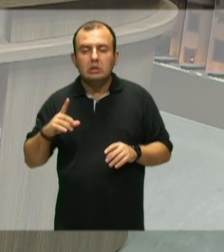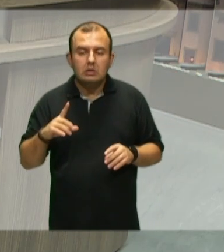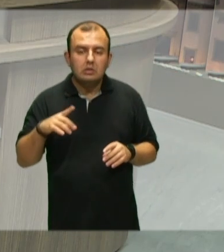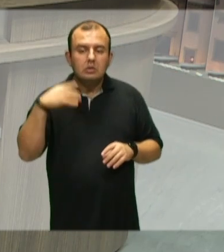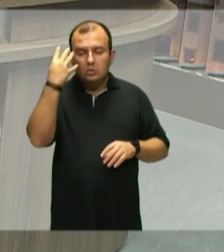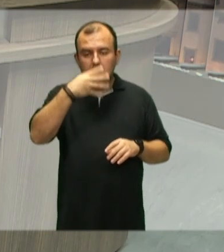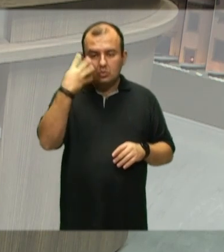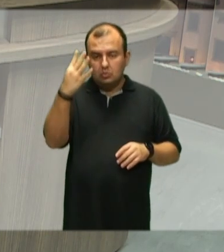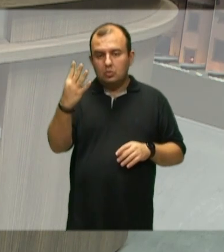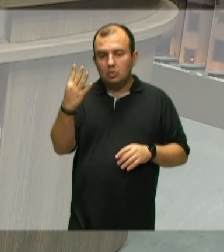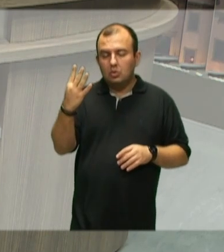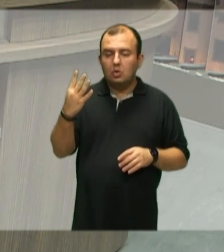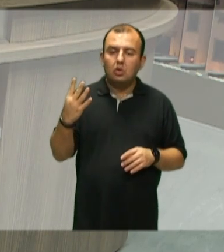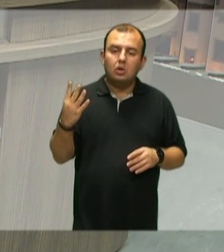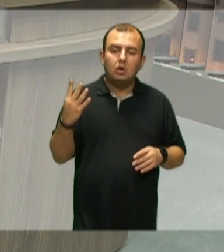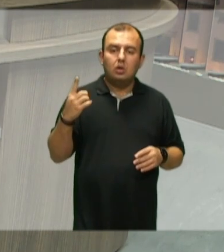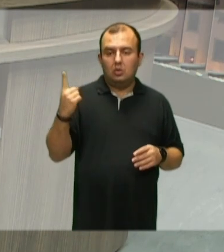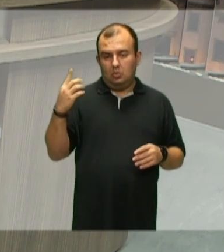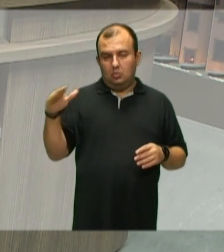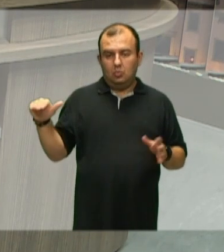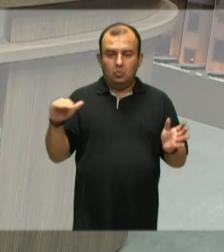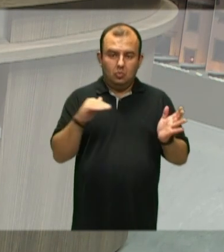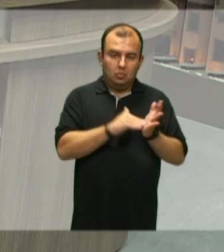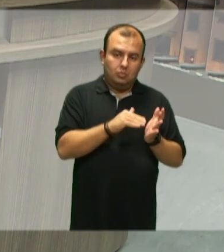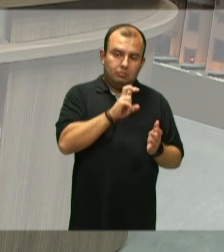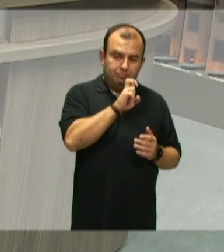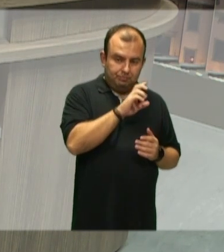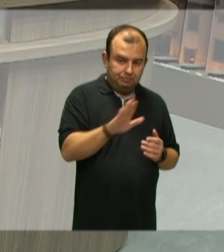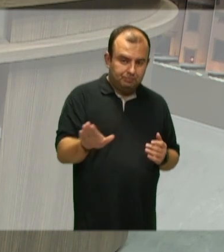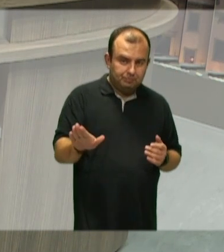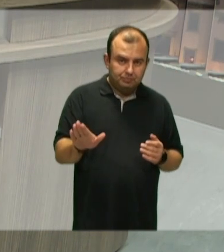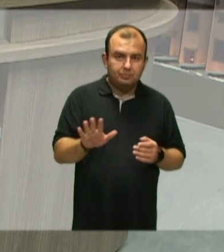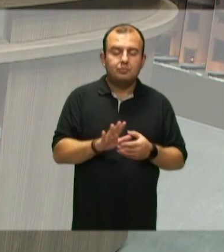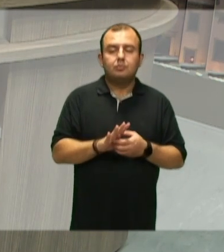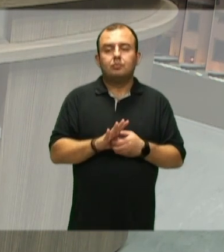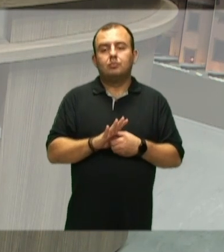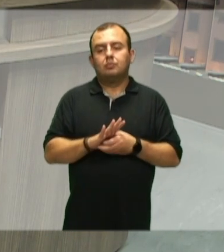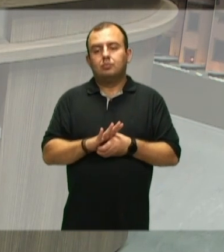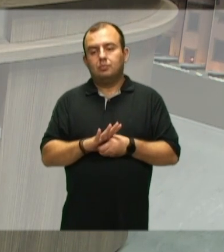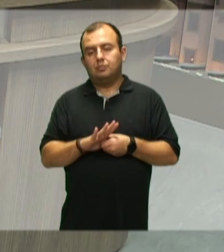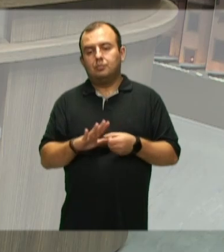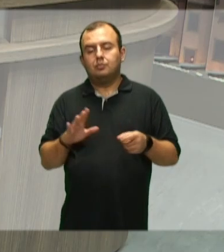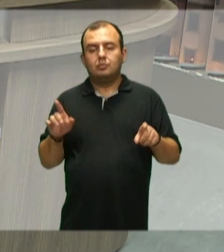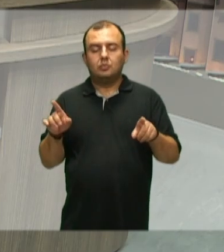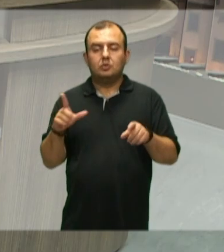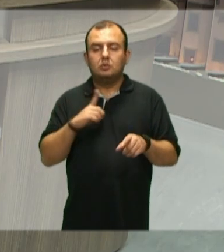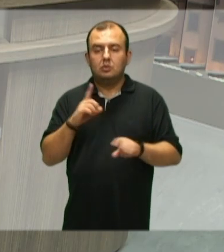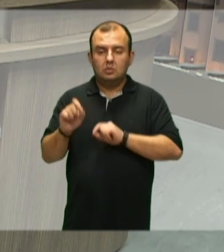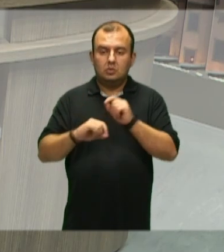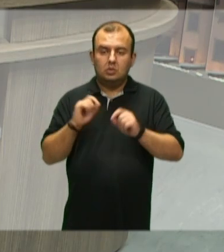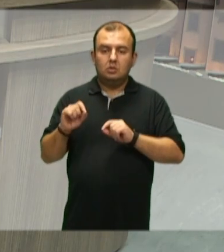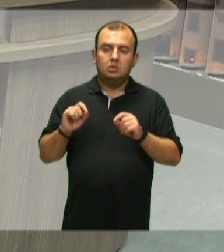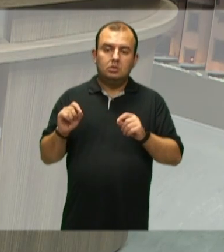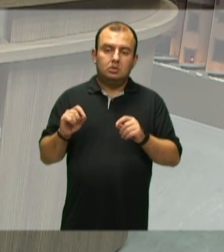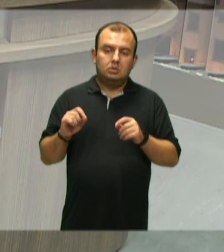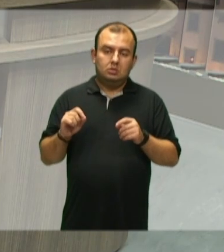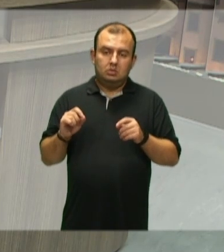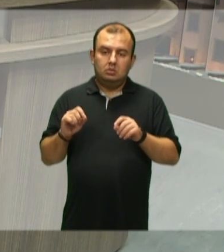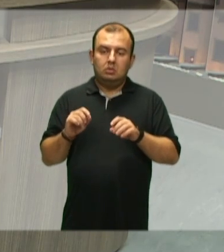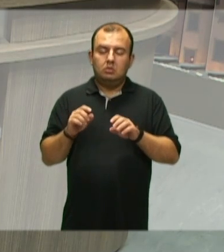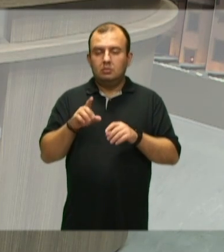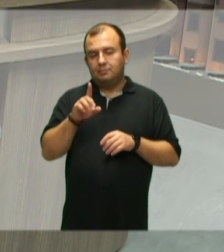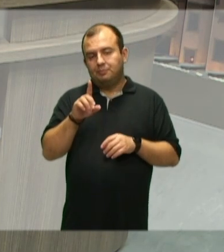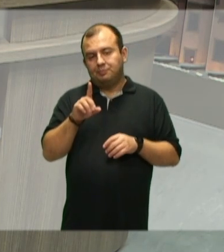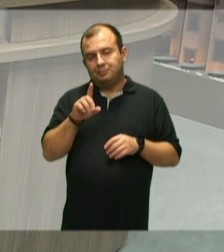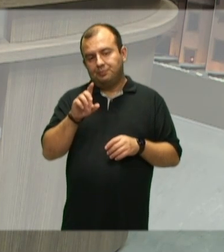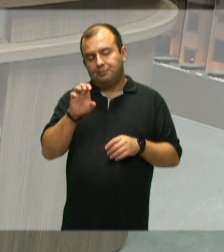4 horas de duração, né? Ele é da 1h30 às 5h30. E ele vai ter um caráter expositivo,